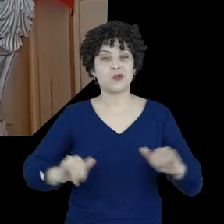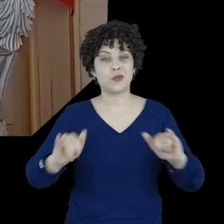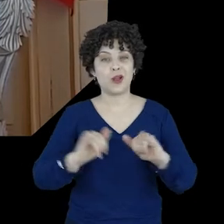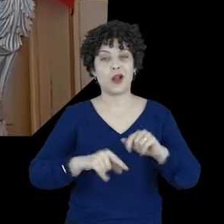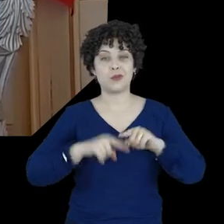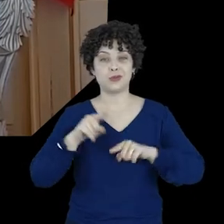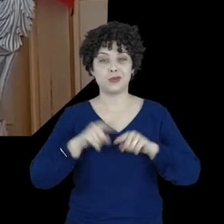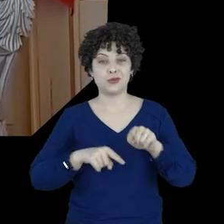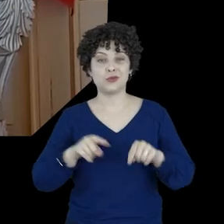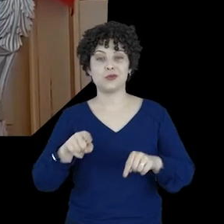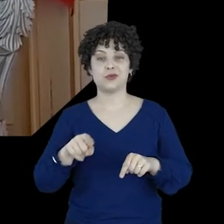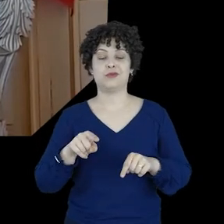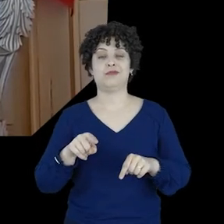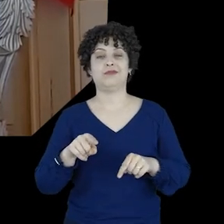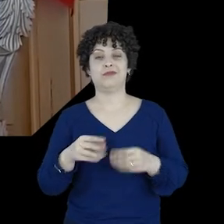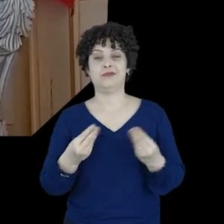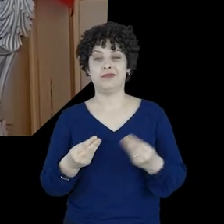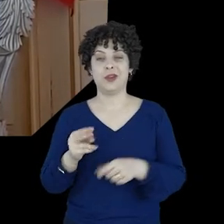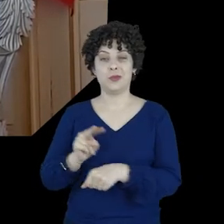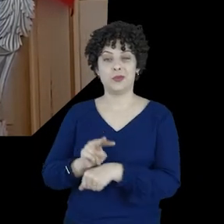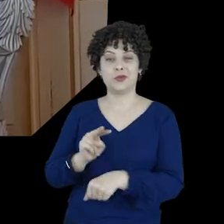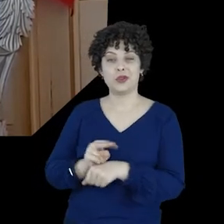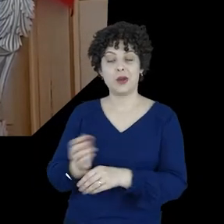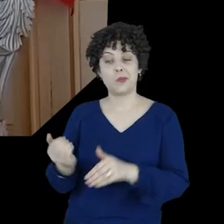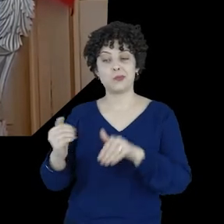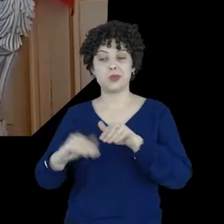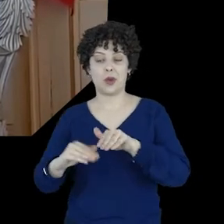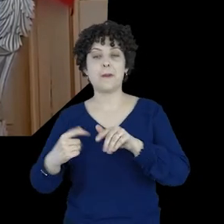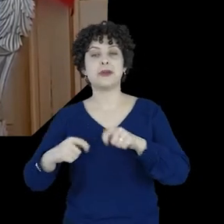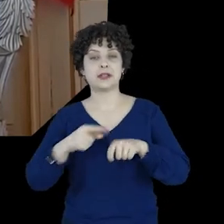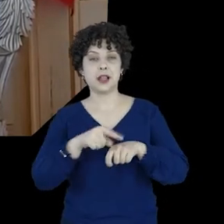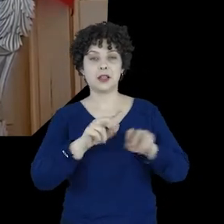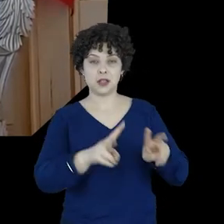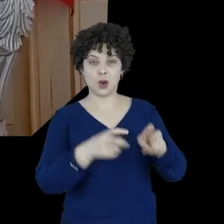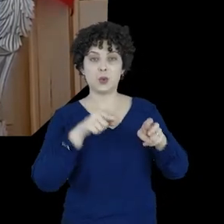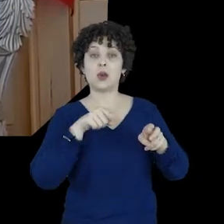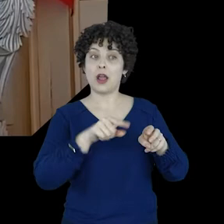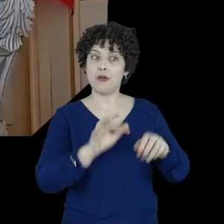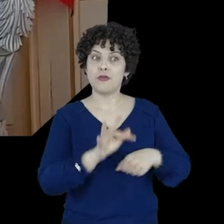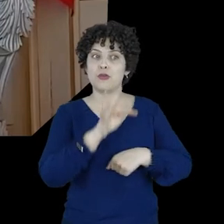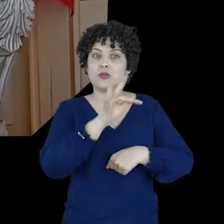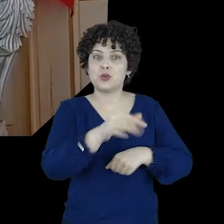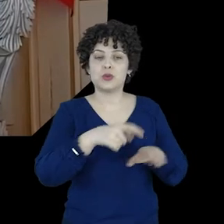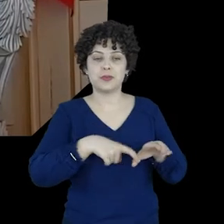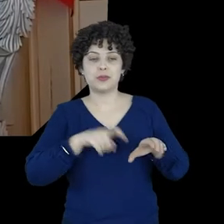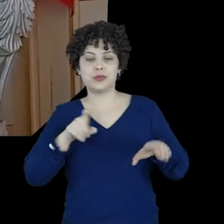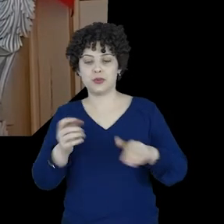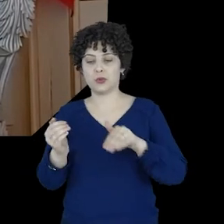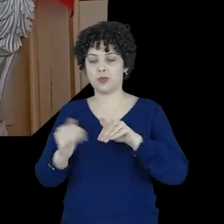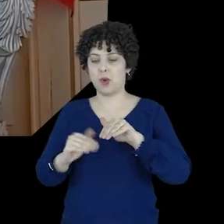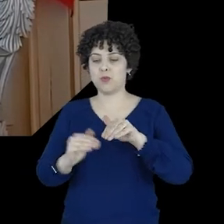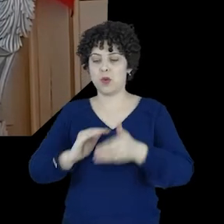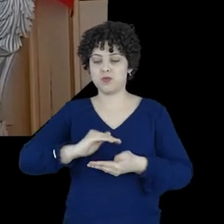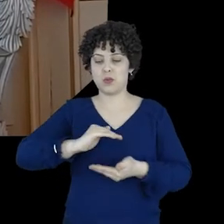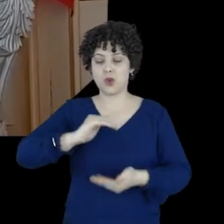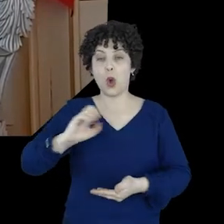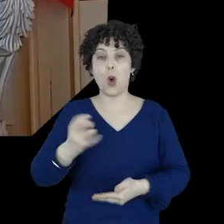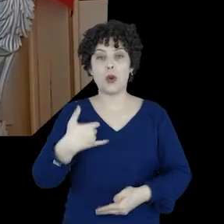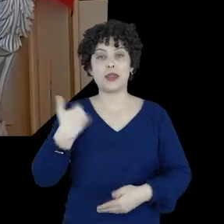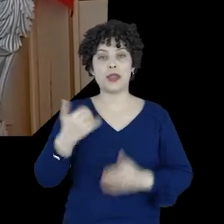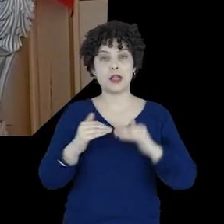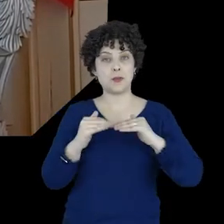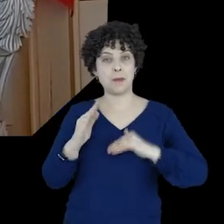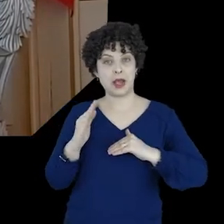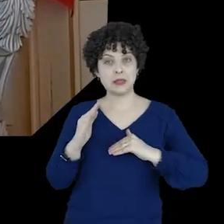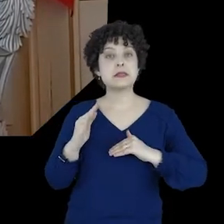produtos, seja protegido, guardado em uma conta bancária que ela poderá usar ao se emancipar ou ao chegar à